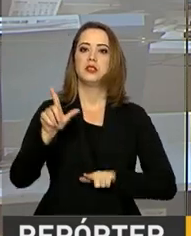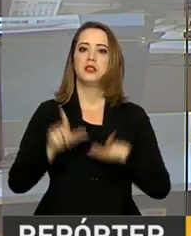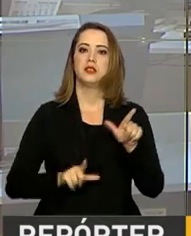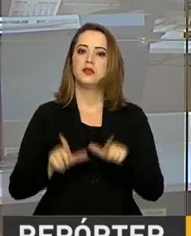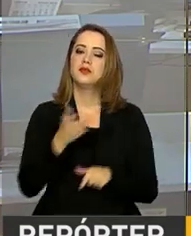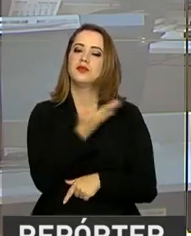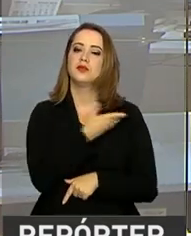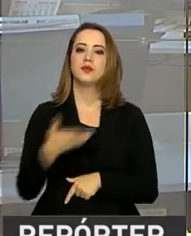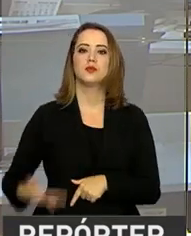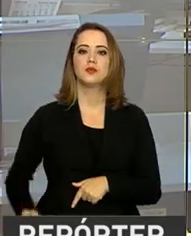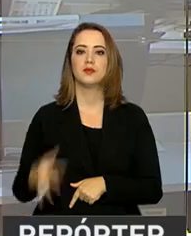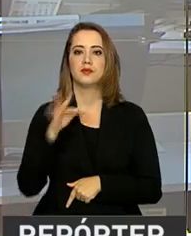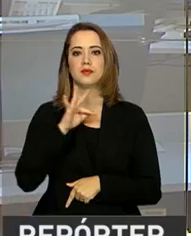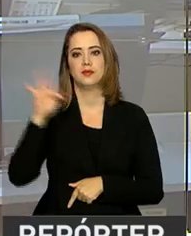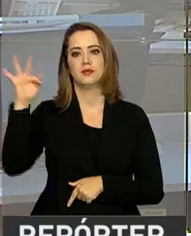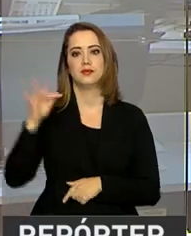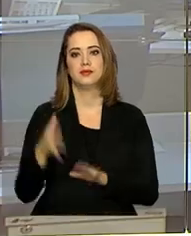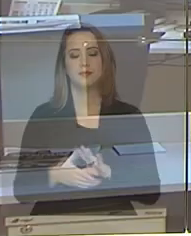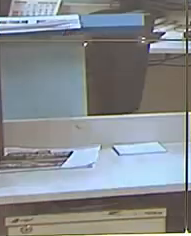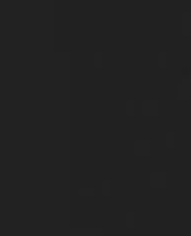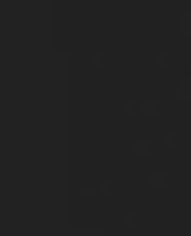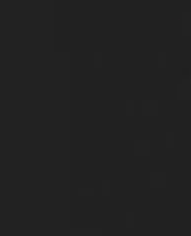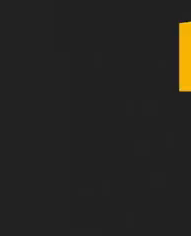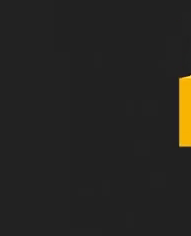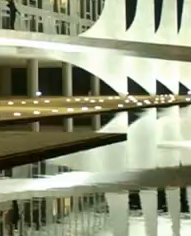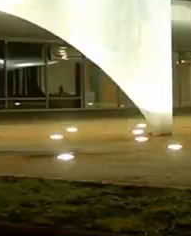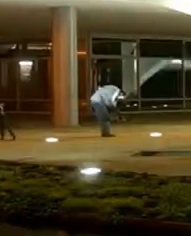NBR a TV do Governo Federal